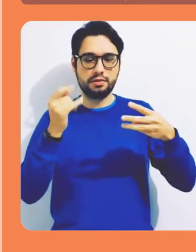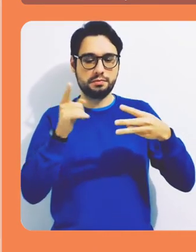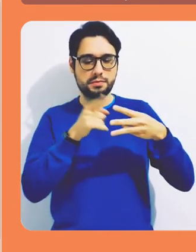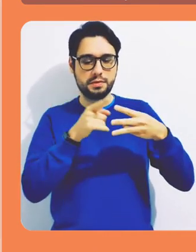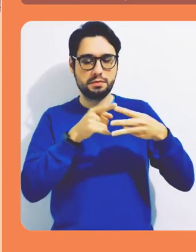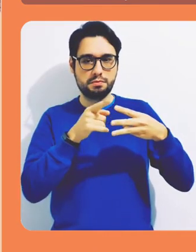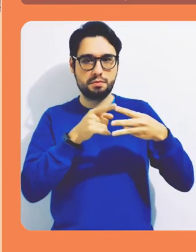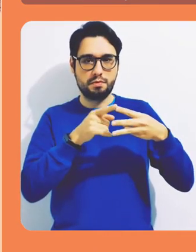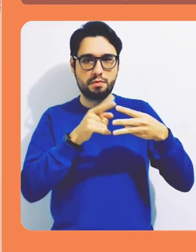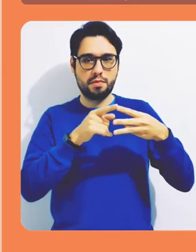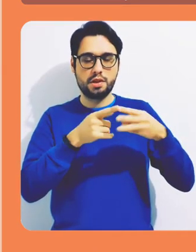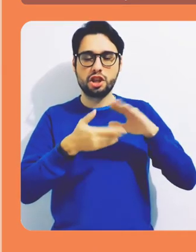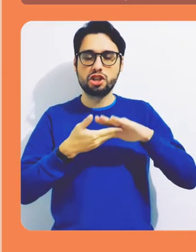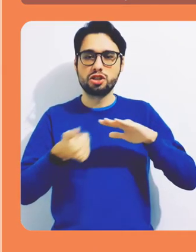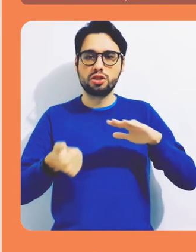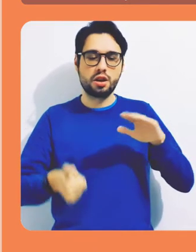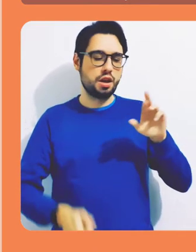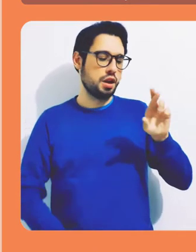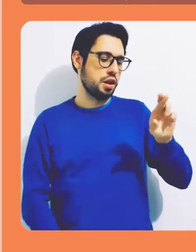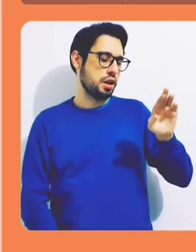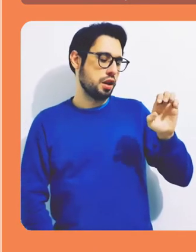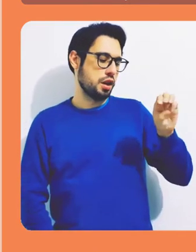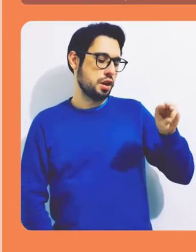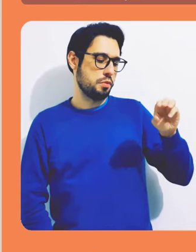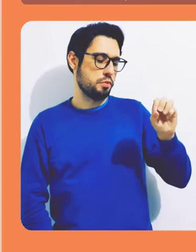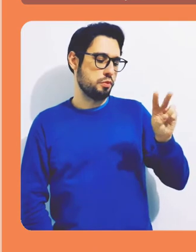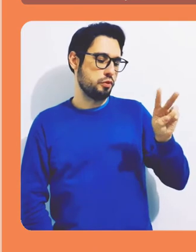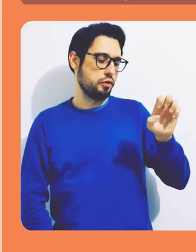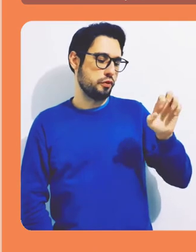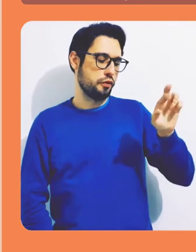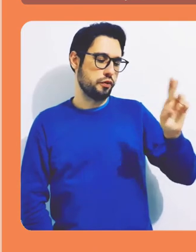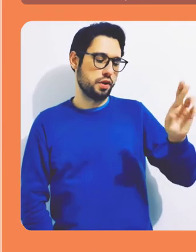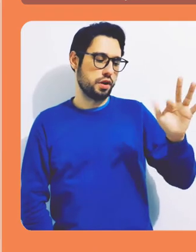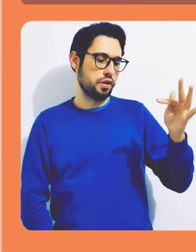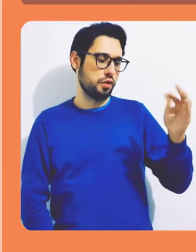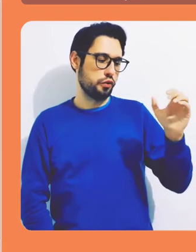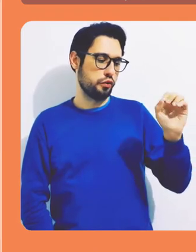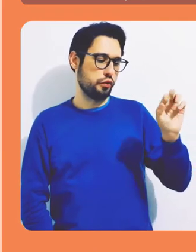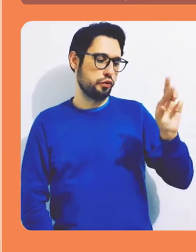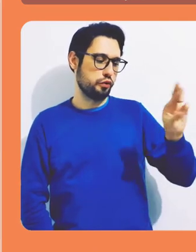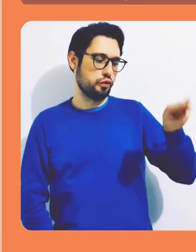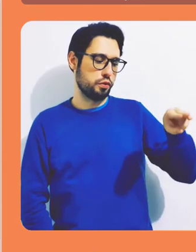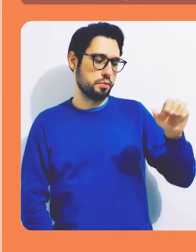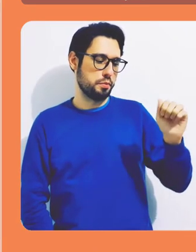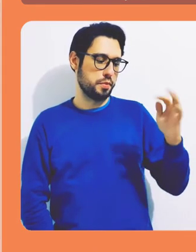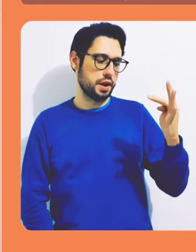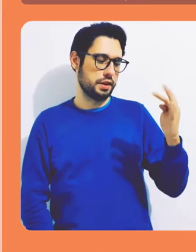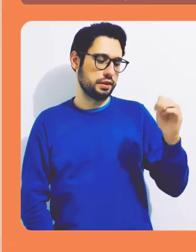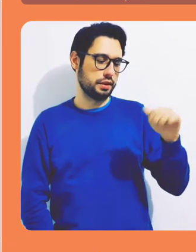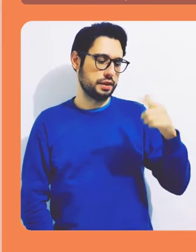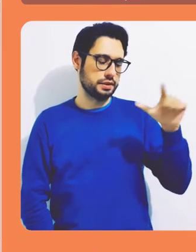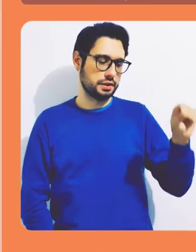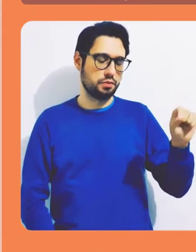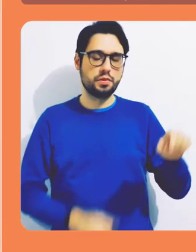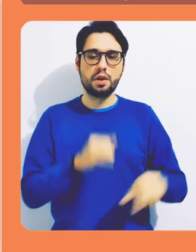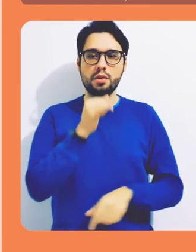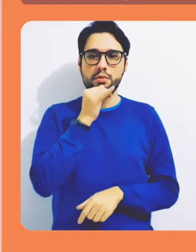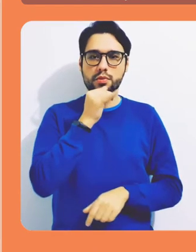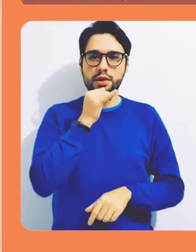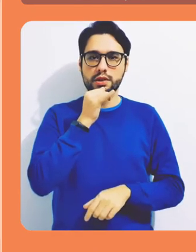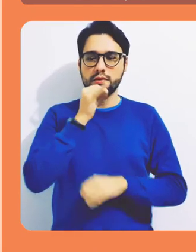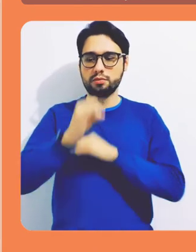remover formatação. Então eu vou de novo aqui, ó, copiar da web um